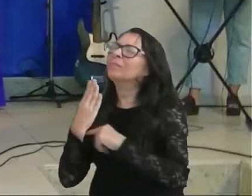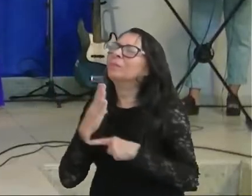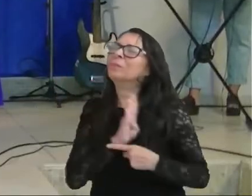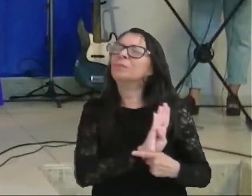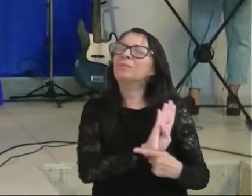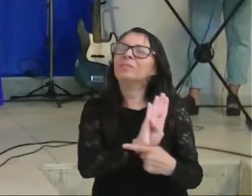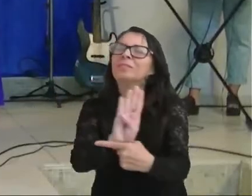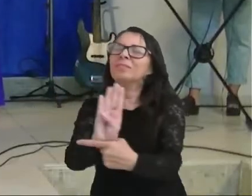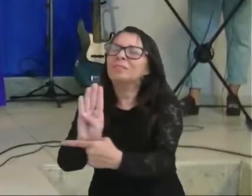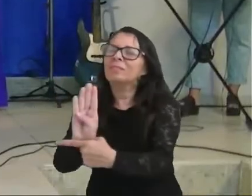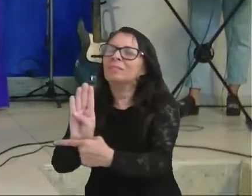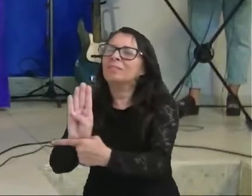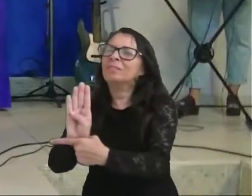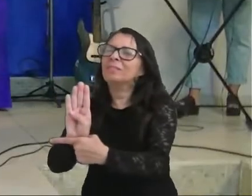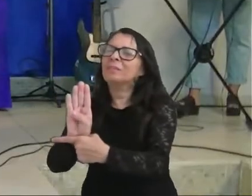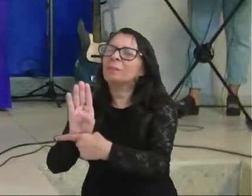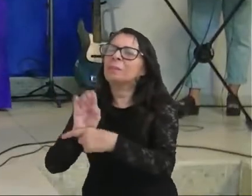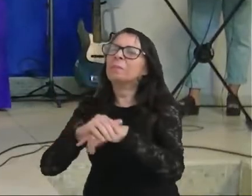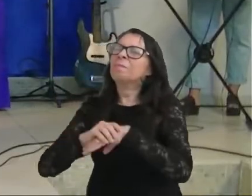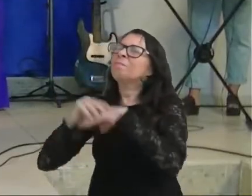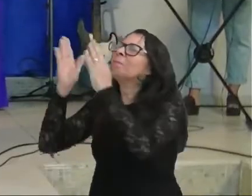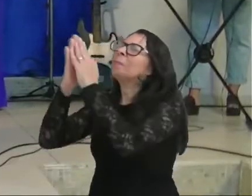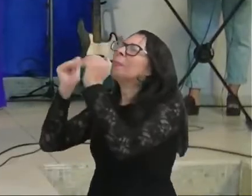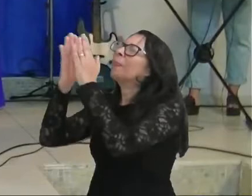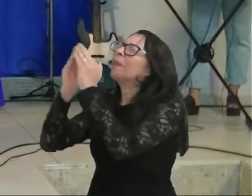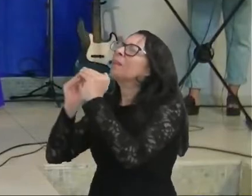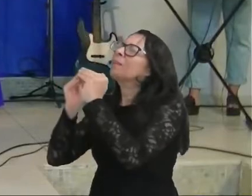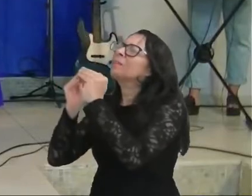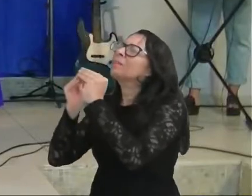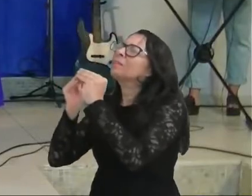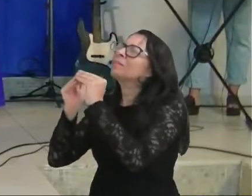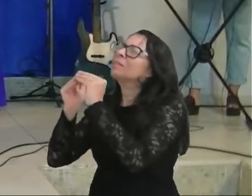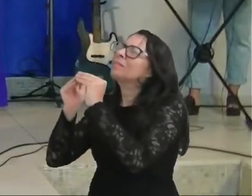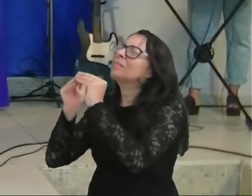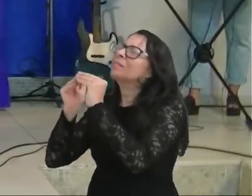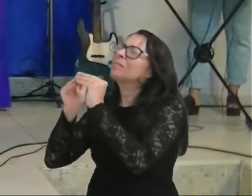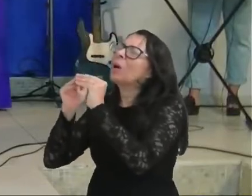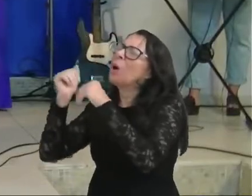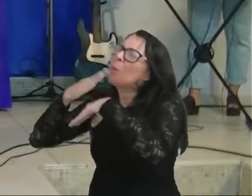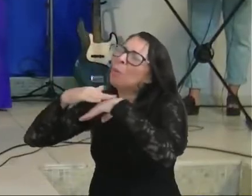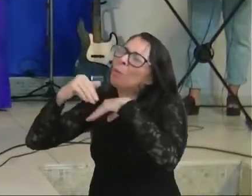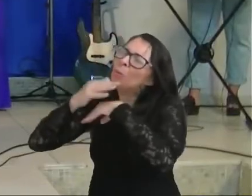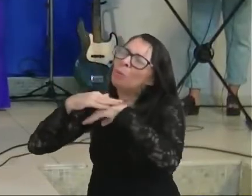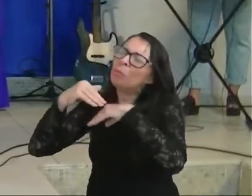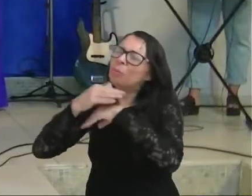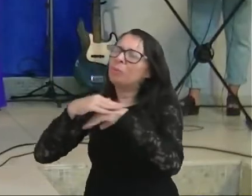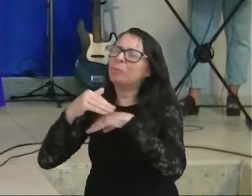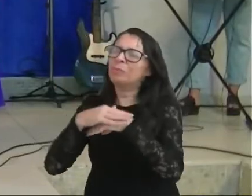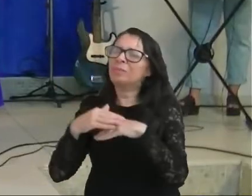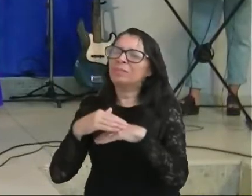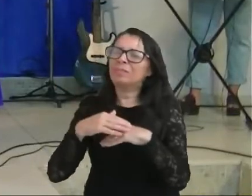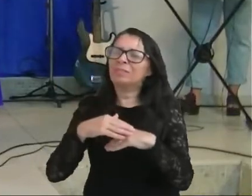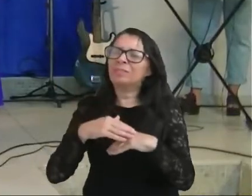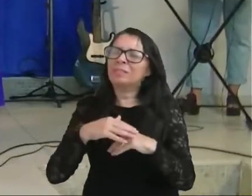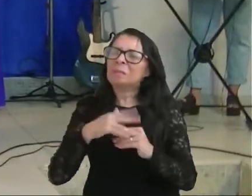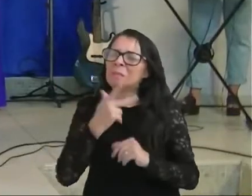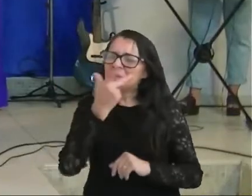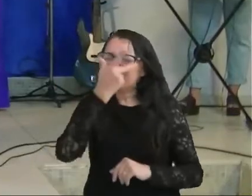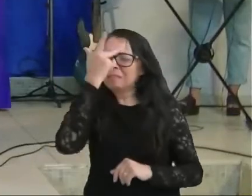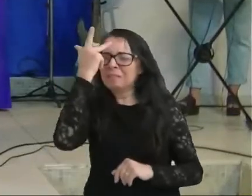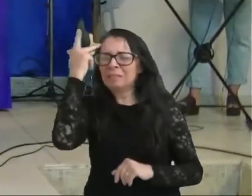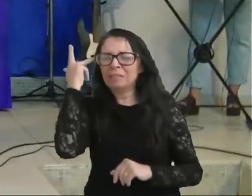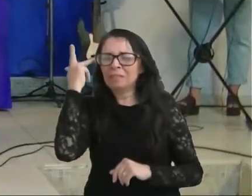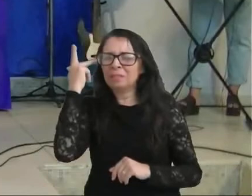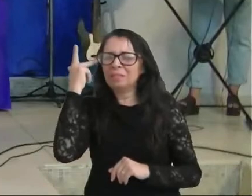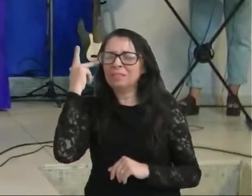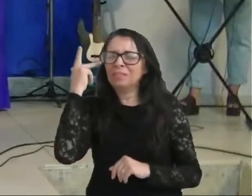ente querido, ó Pai. Deus, eu te peço em nome de Jesus Cristo, ó Pai, venha, Deus, sarar a tua terra, Pai. Venha sarar